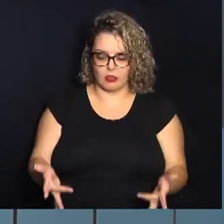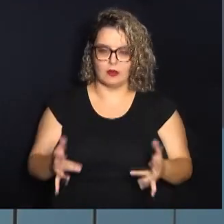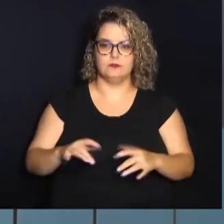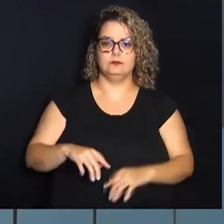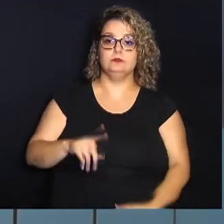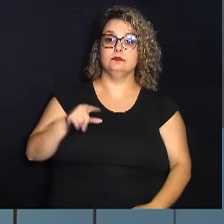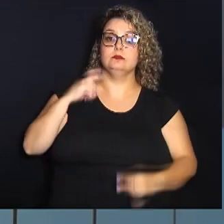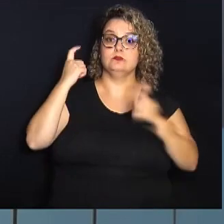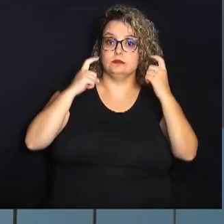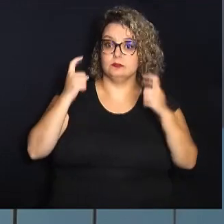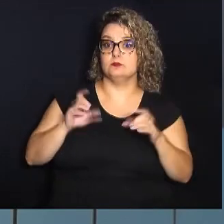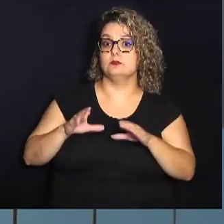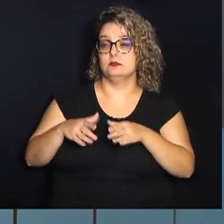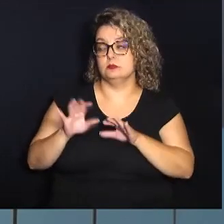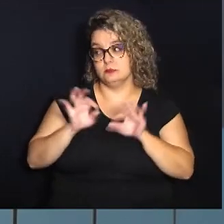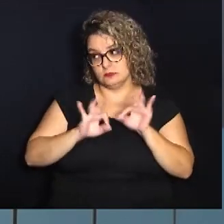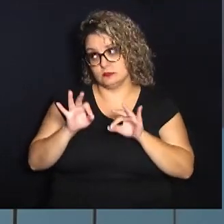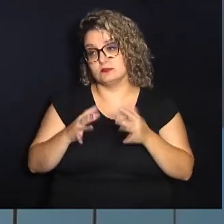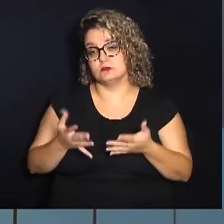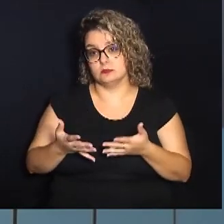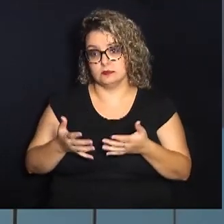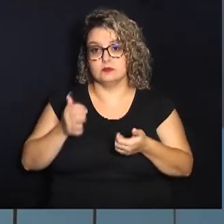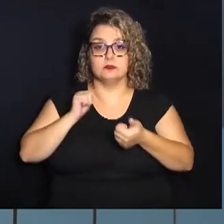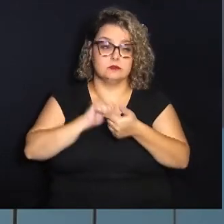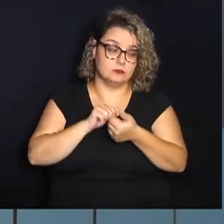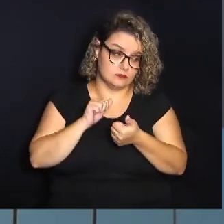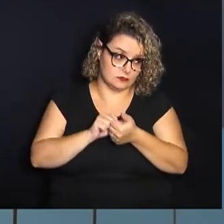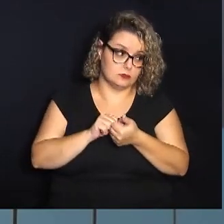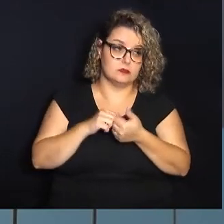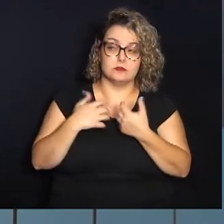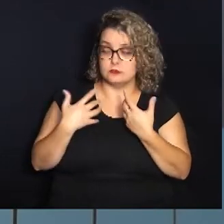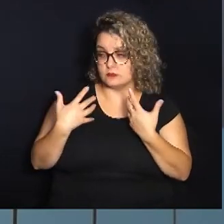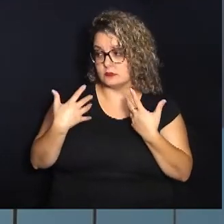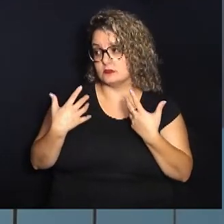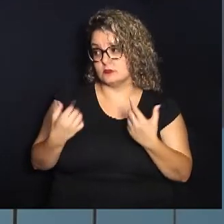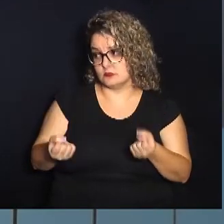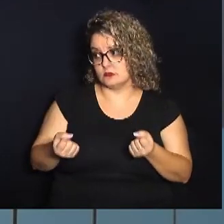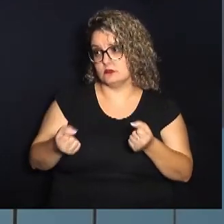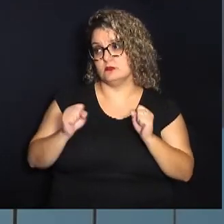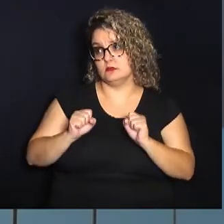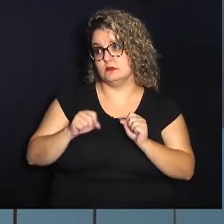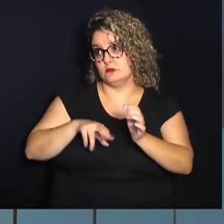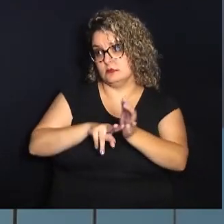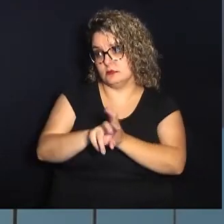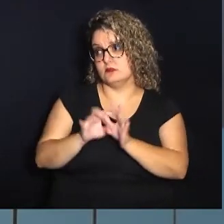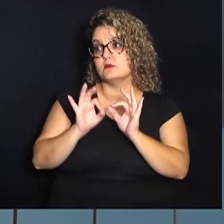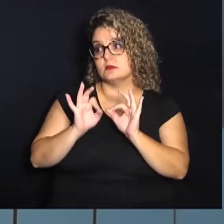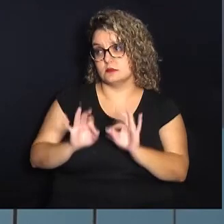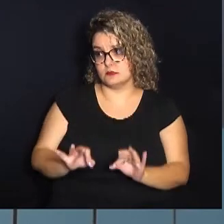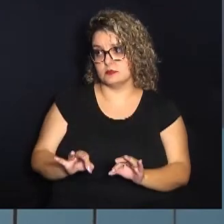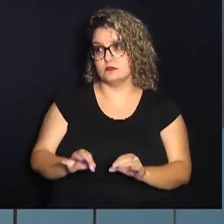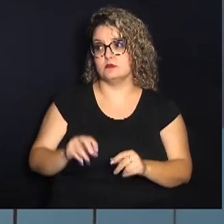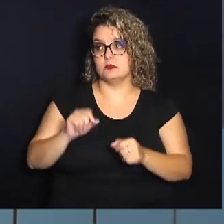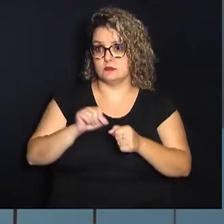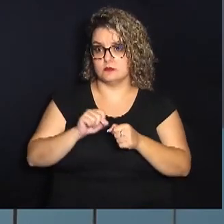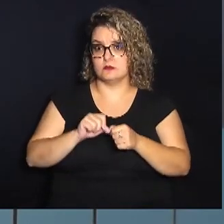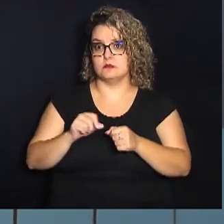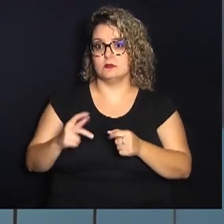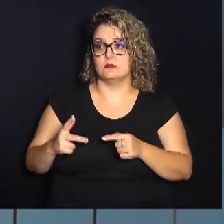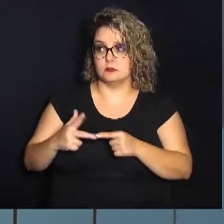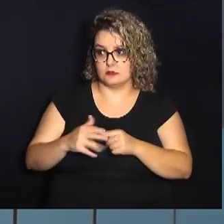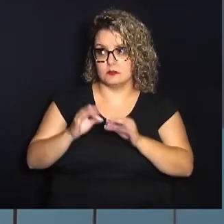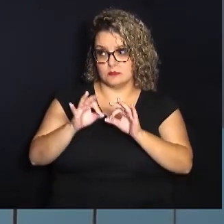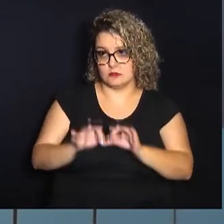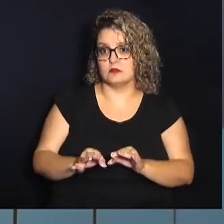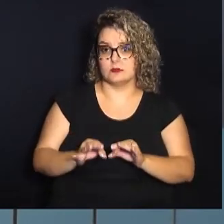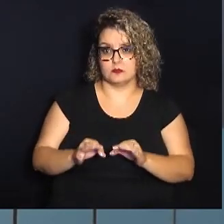equipes estarem preparadas, né, de forma qualificada para receber e poder diagnosticar corretamente e fazer a intervenção de forma